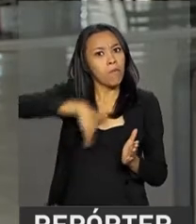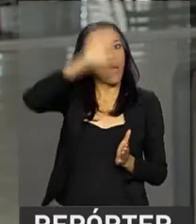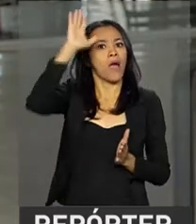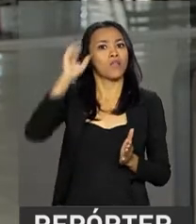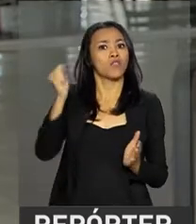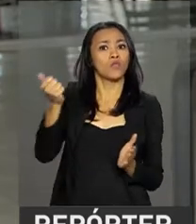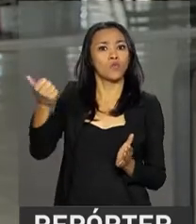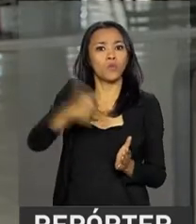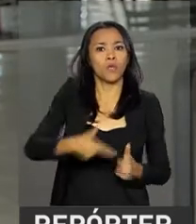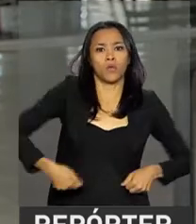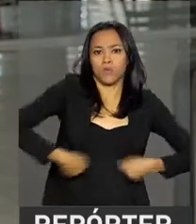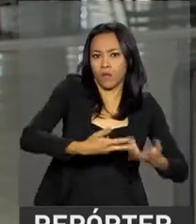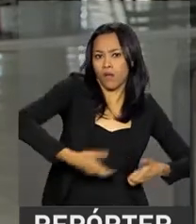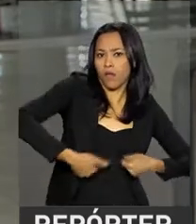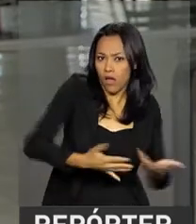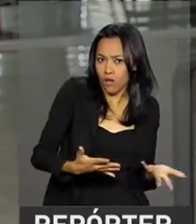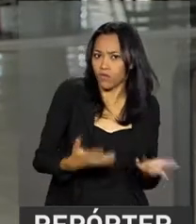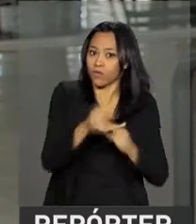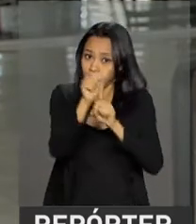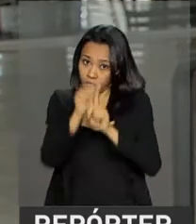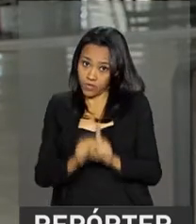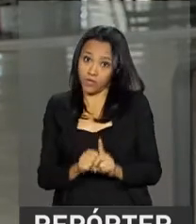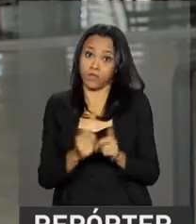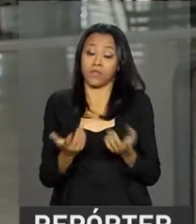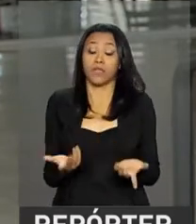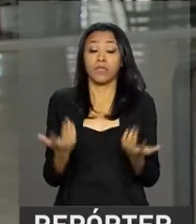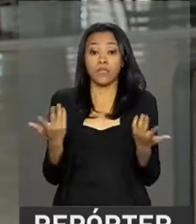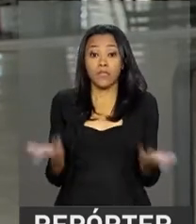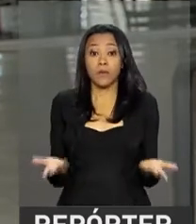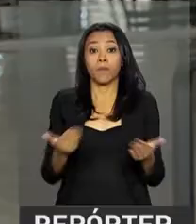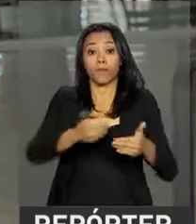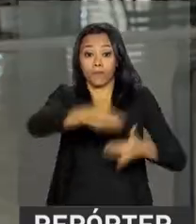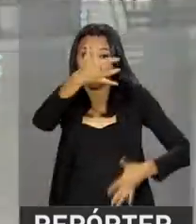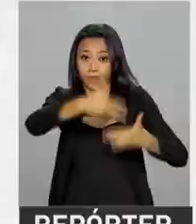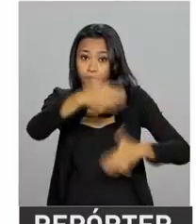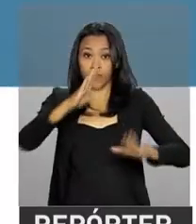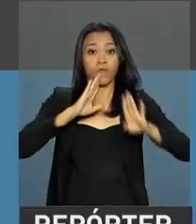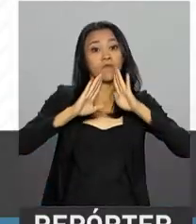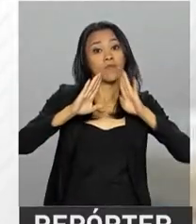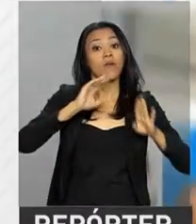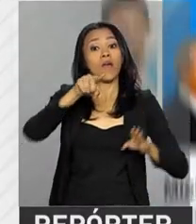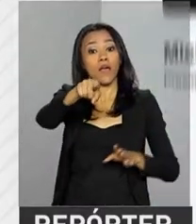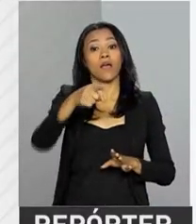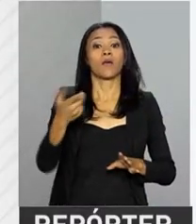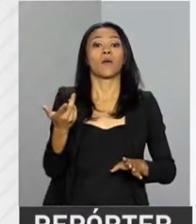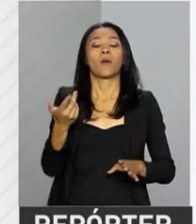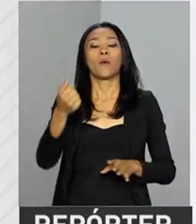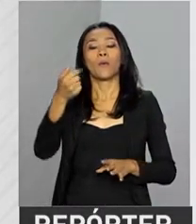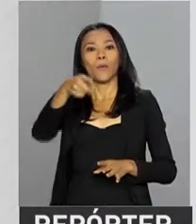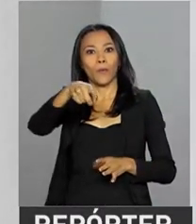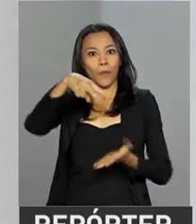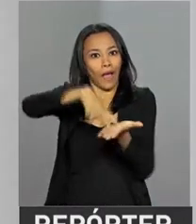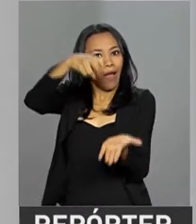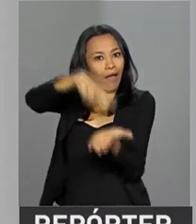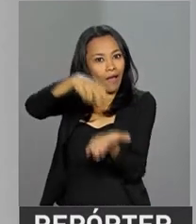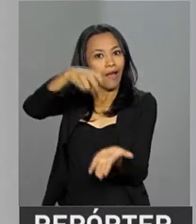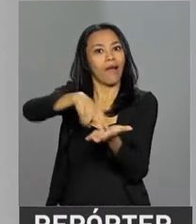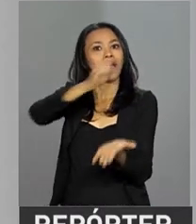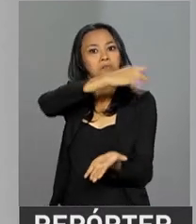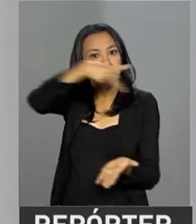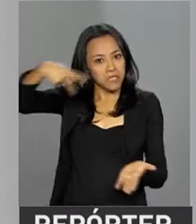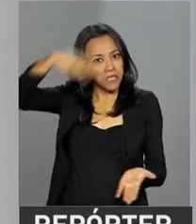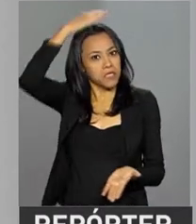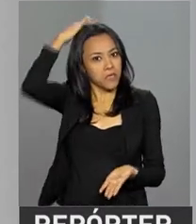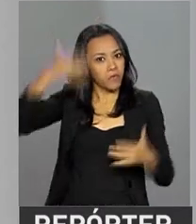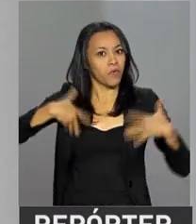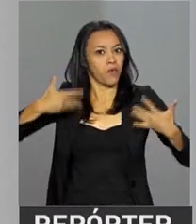despesas durante o mês. Pelas redes sociais, o presidente Michel Temer comemorou o resultado. Para o presidente, o saldo